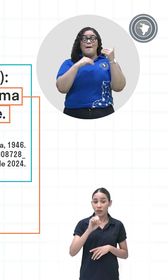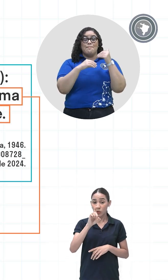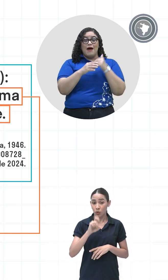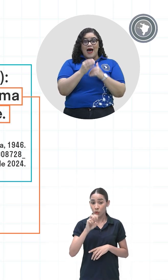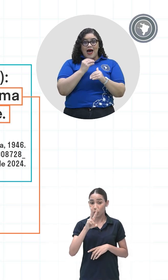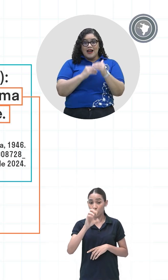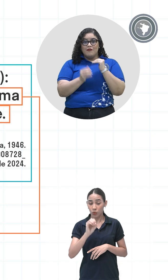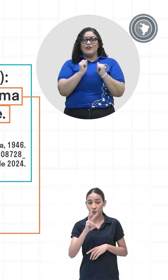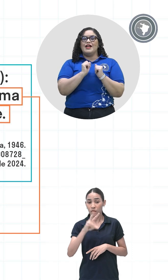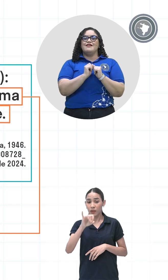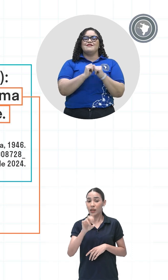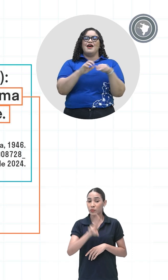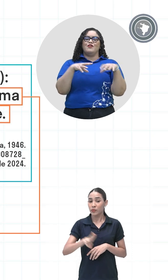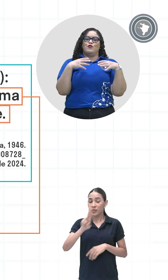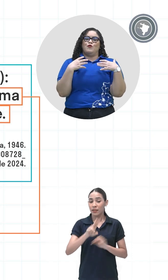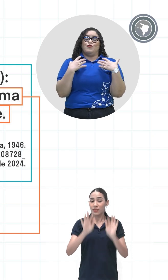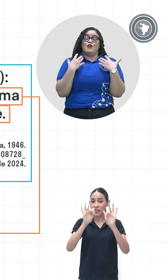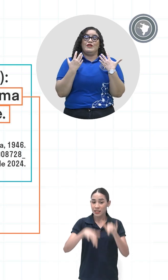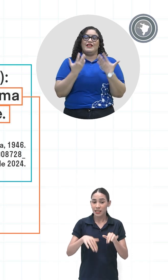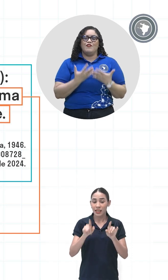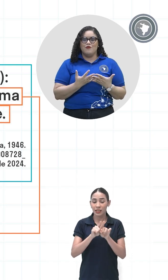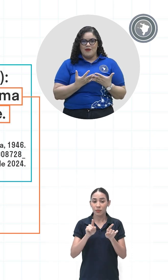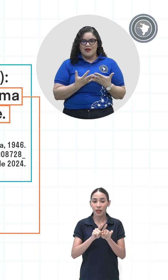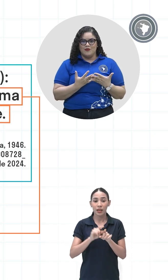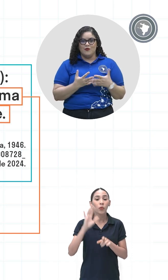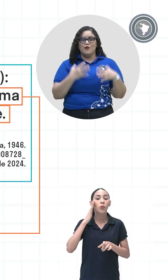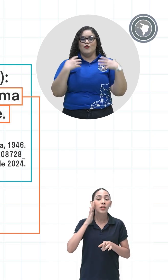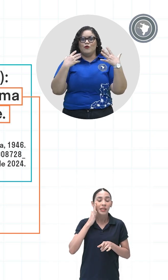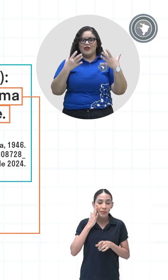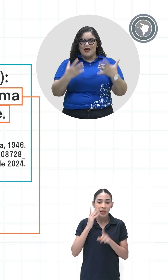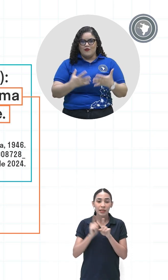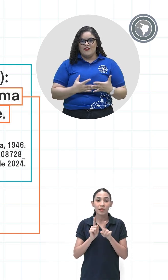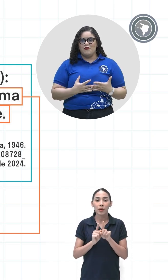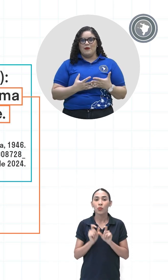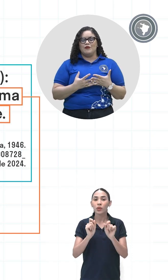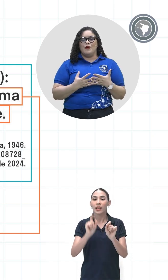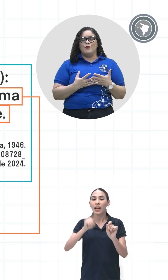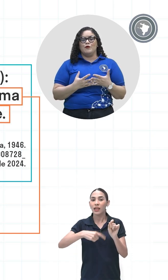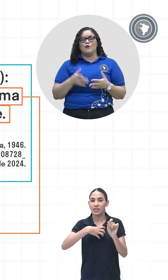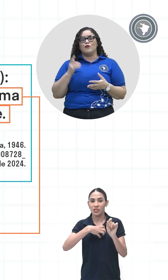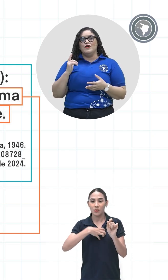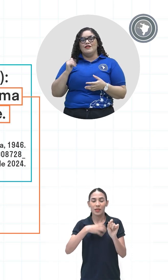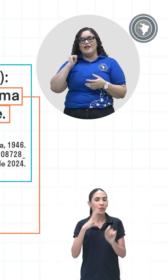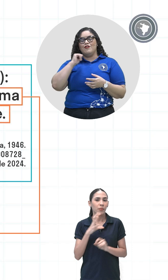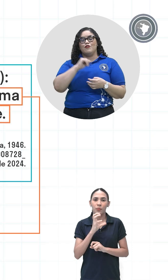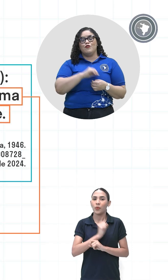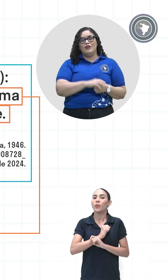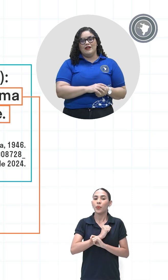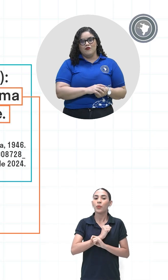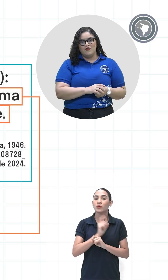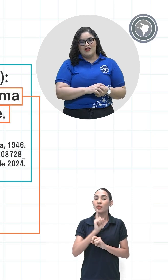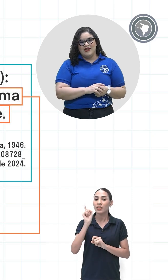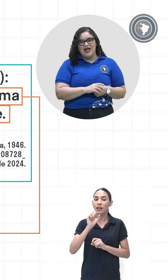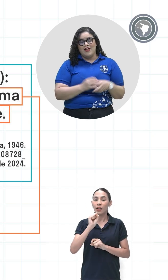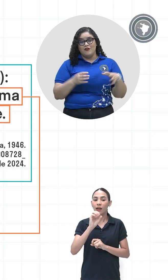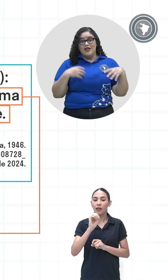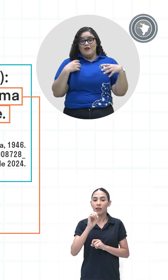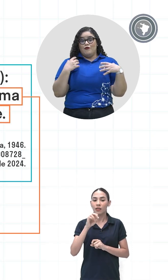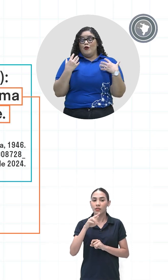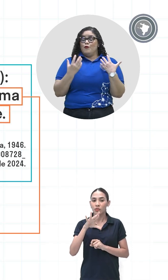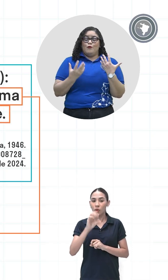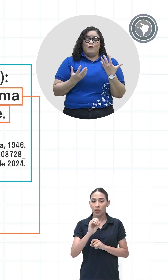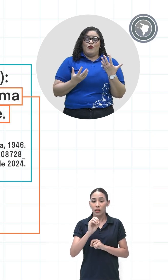utiliza para finalizar o seu entendimento do que é o sentimento amoroso neste soneto de